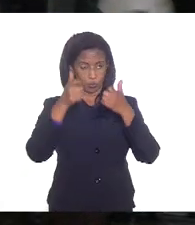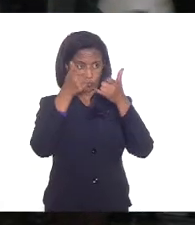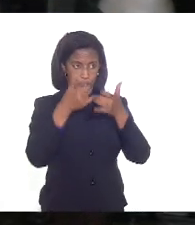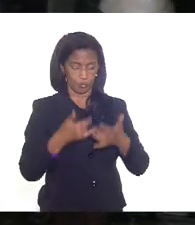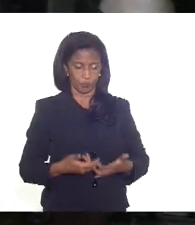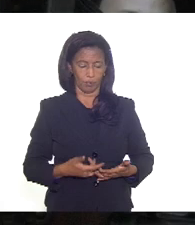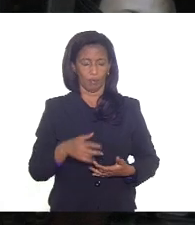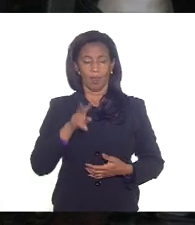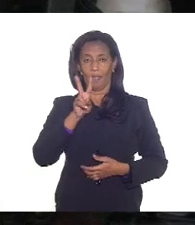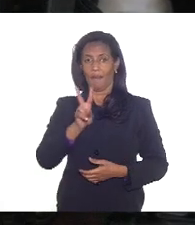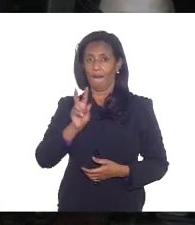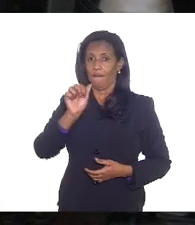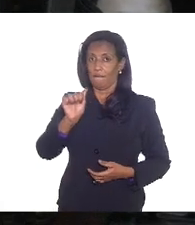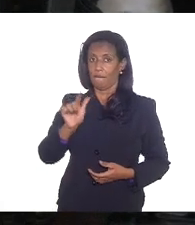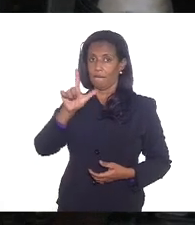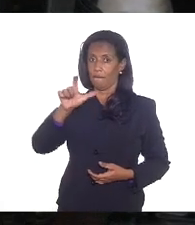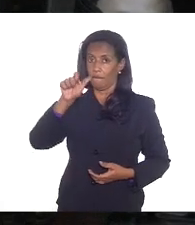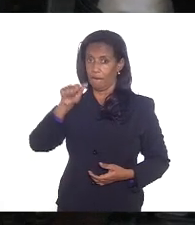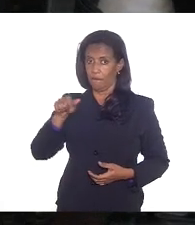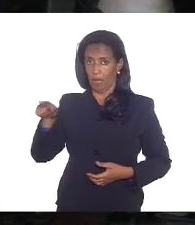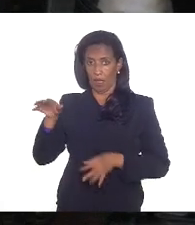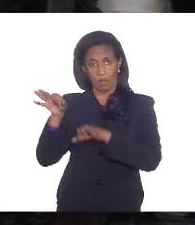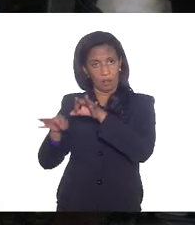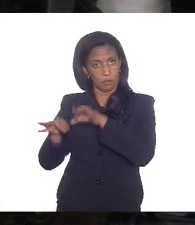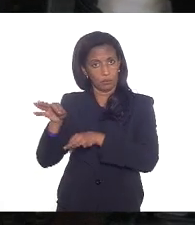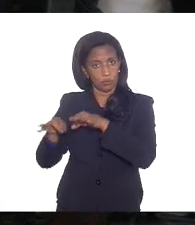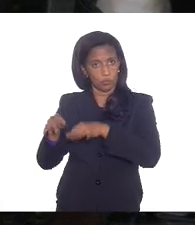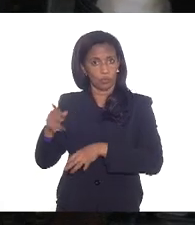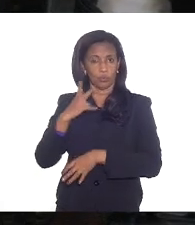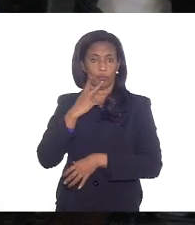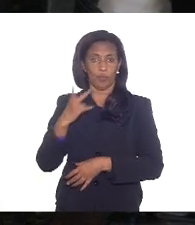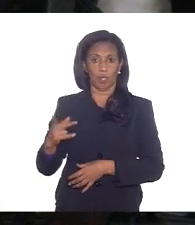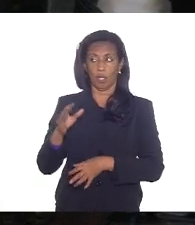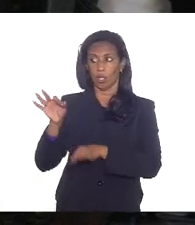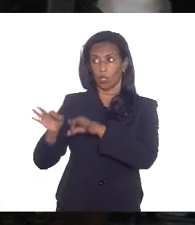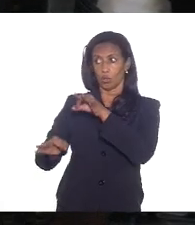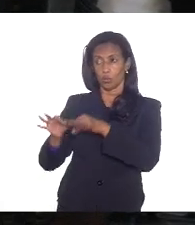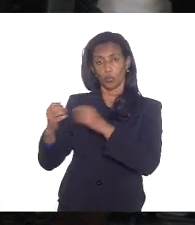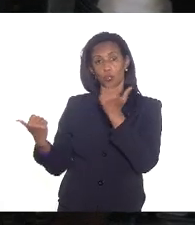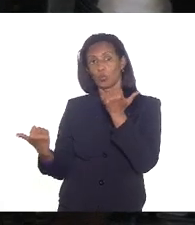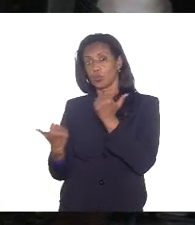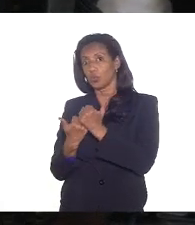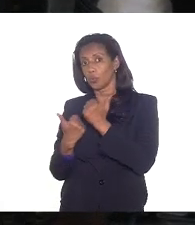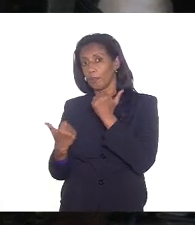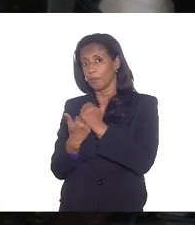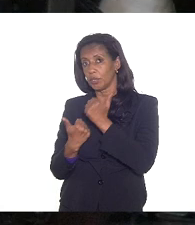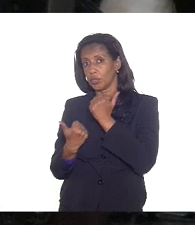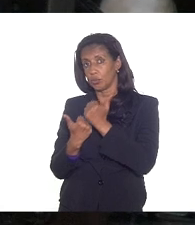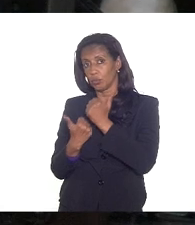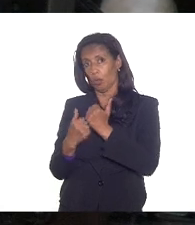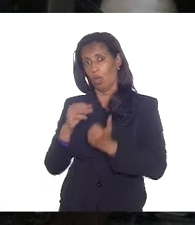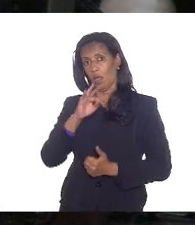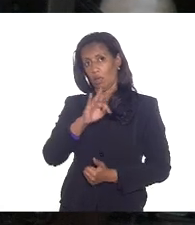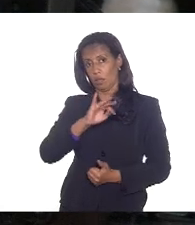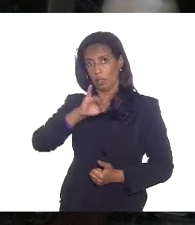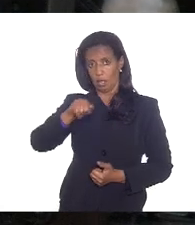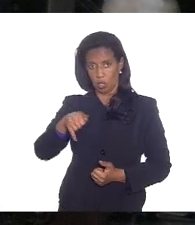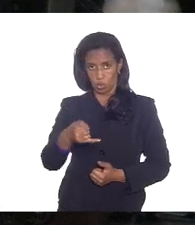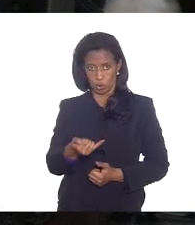essas vagas de Juízes que nós estamos indo são juízes substitutos do TJ